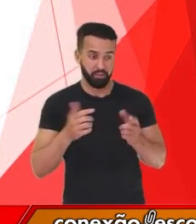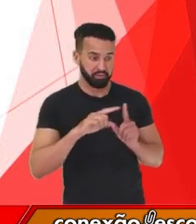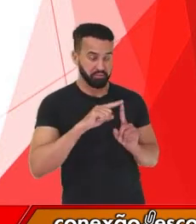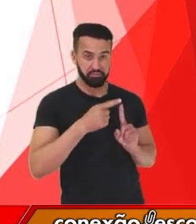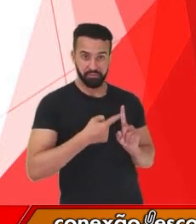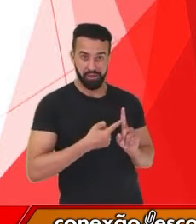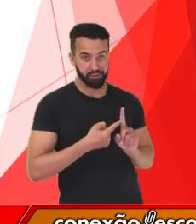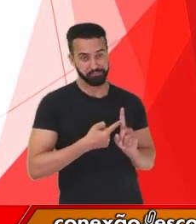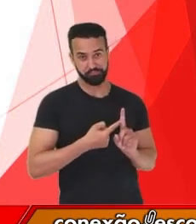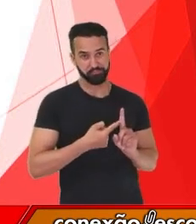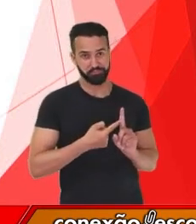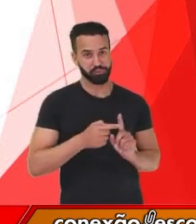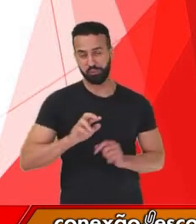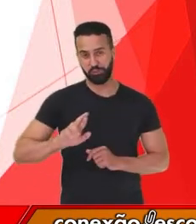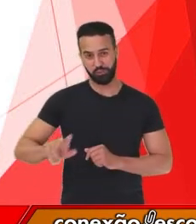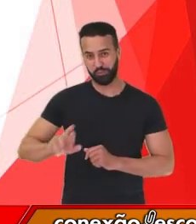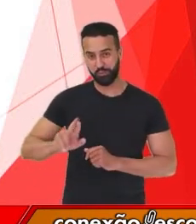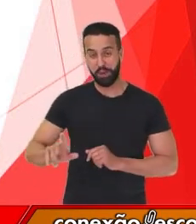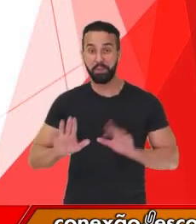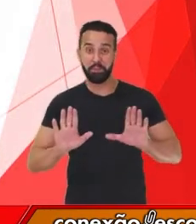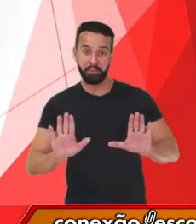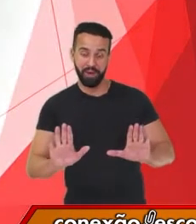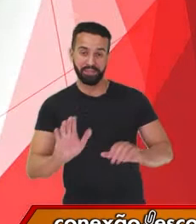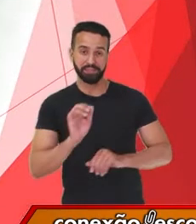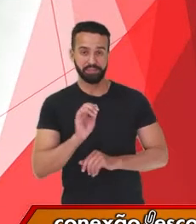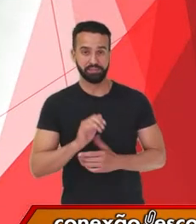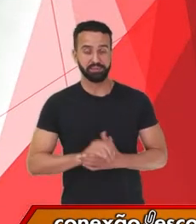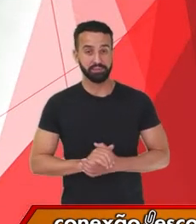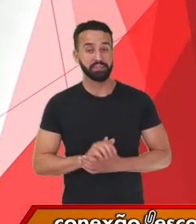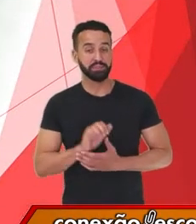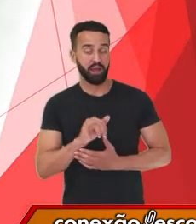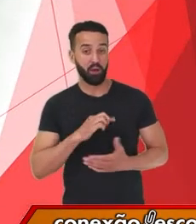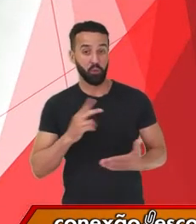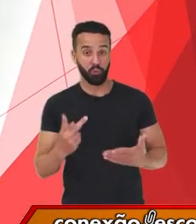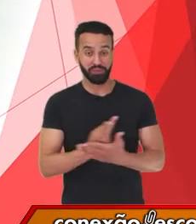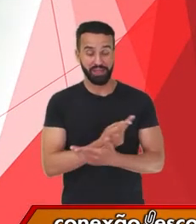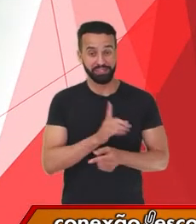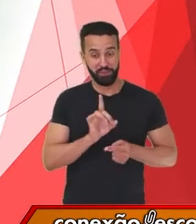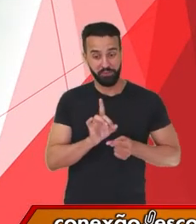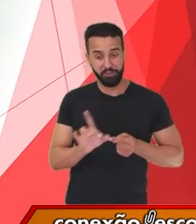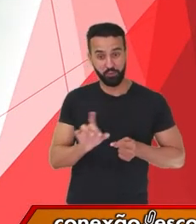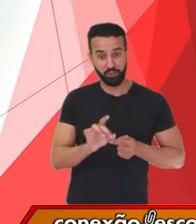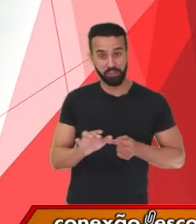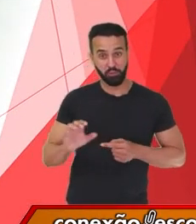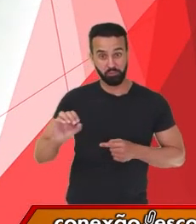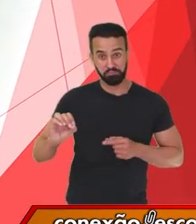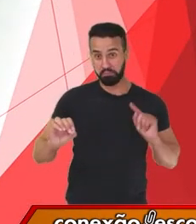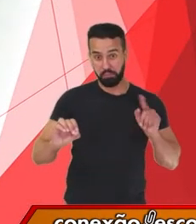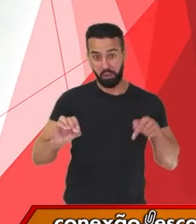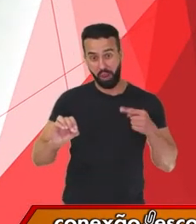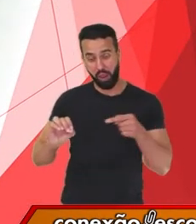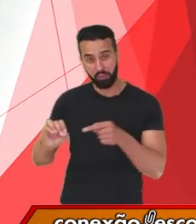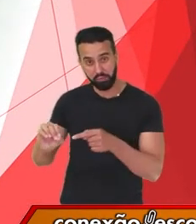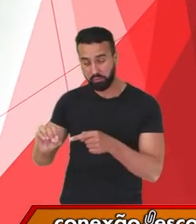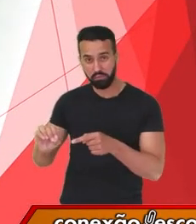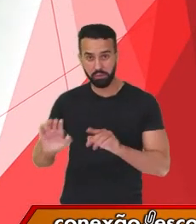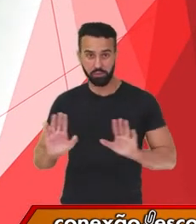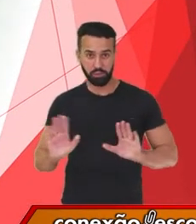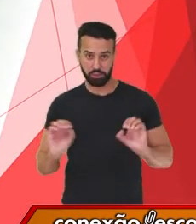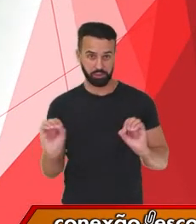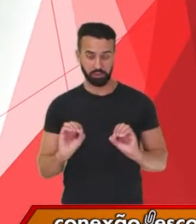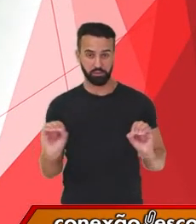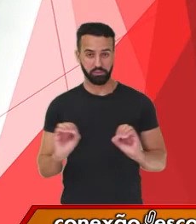engravida. Então, quando a fecundação não acontece, esse